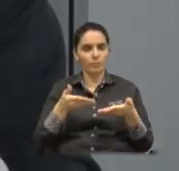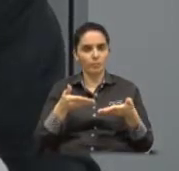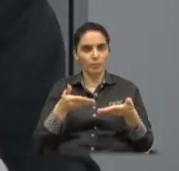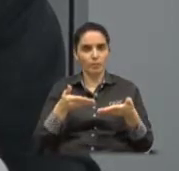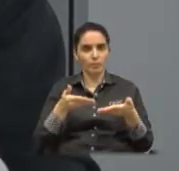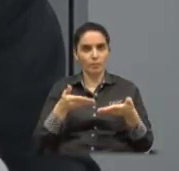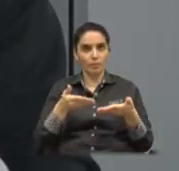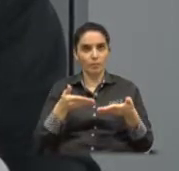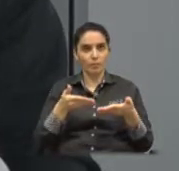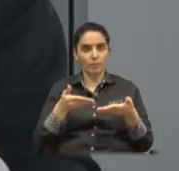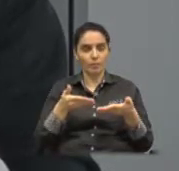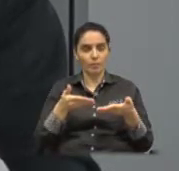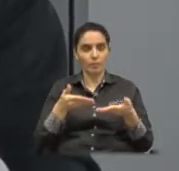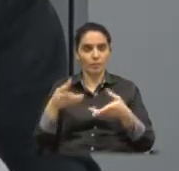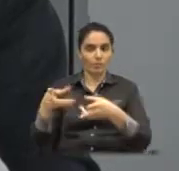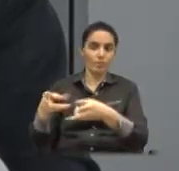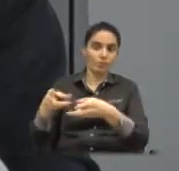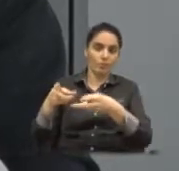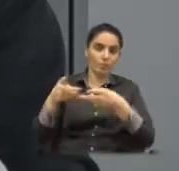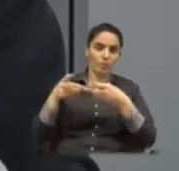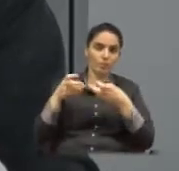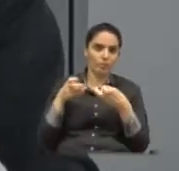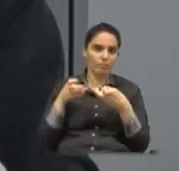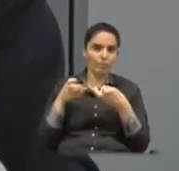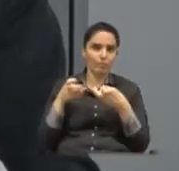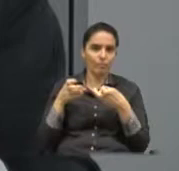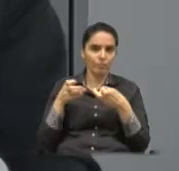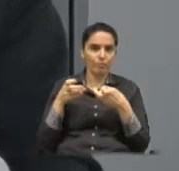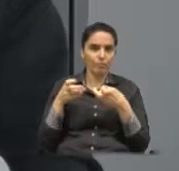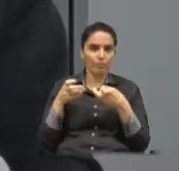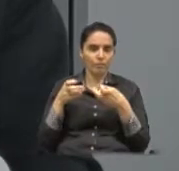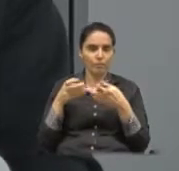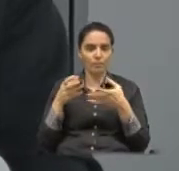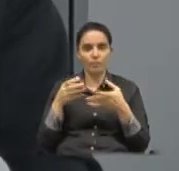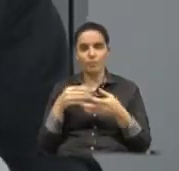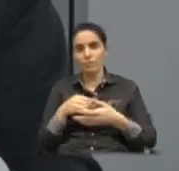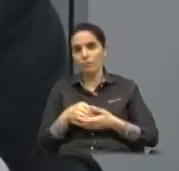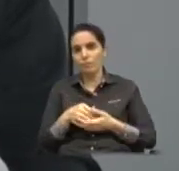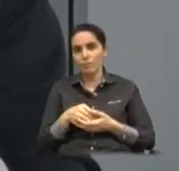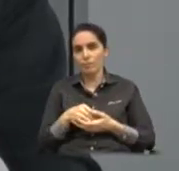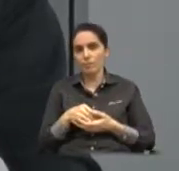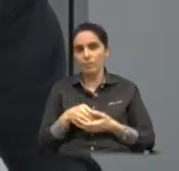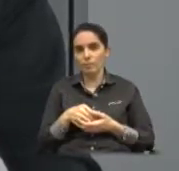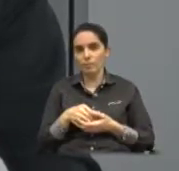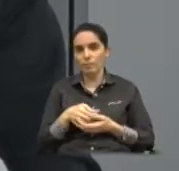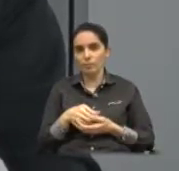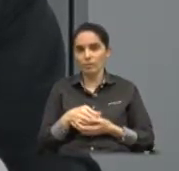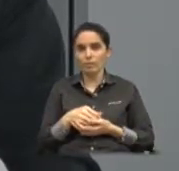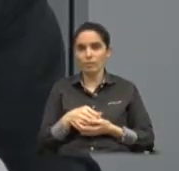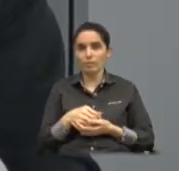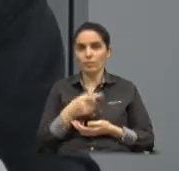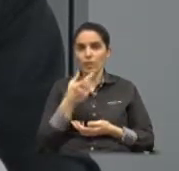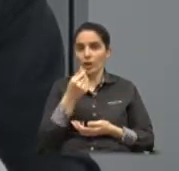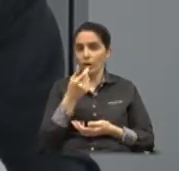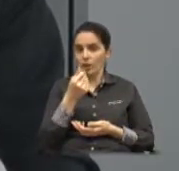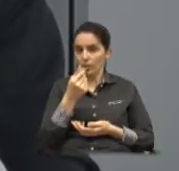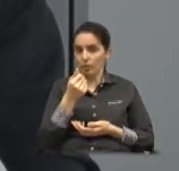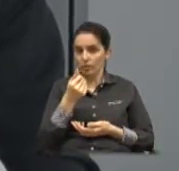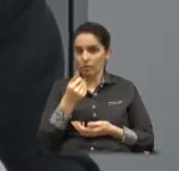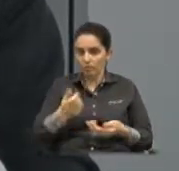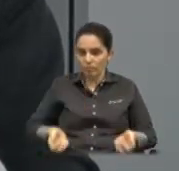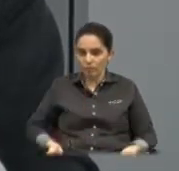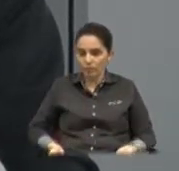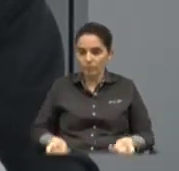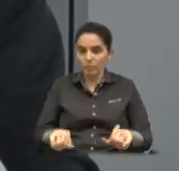se eu posso dizer, uma palhaçada dessa, no sentido de estarmos tendo que